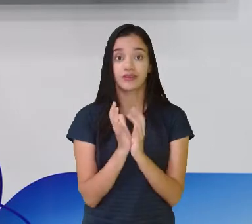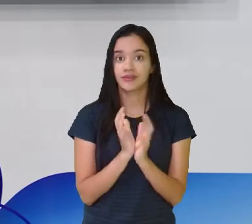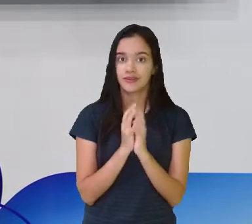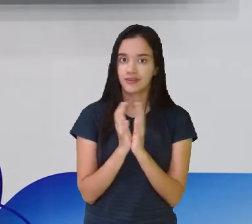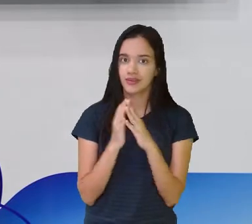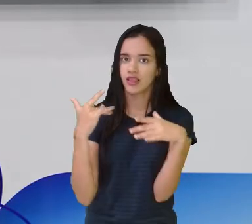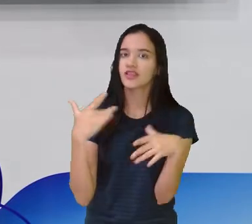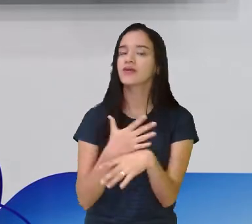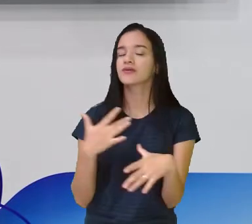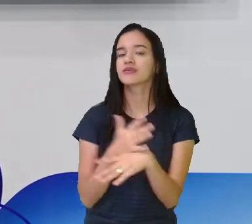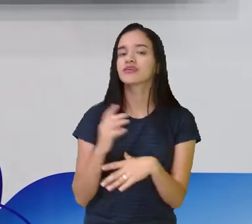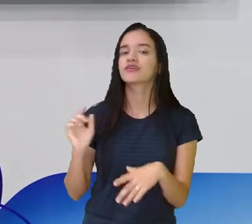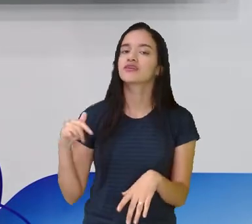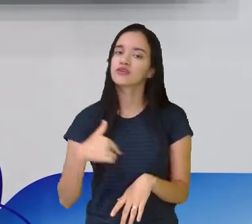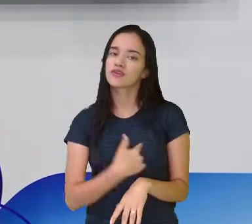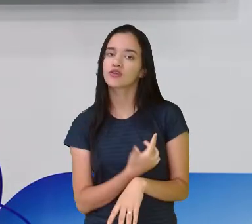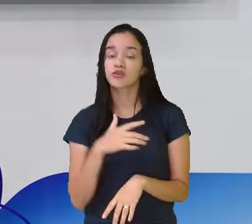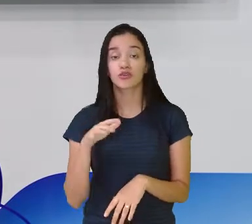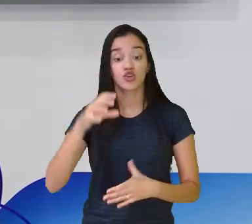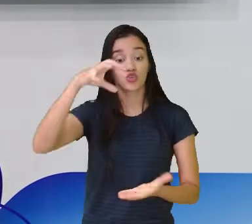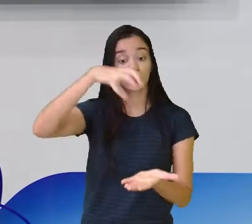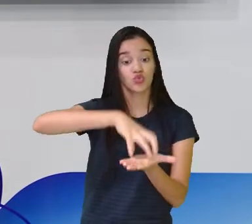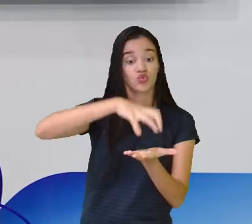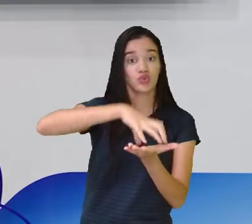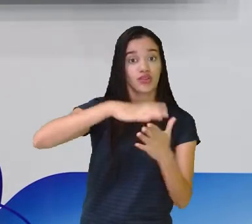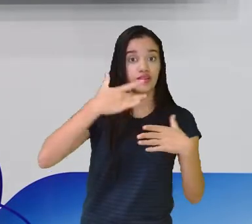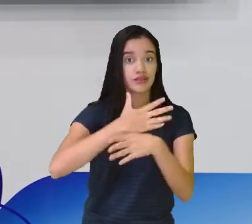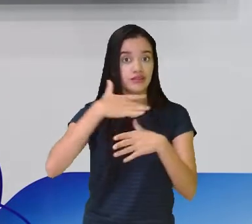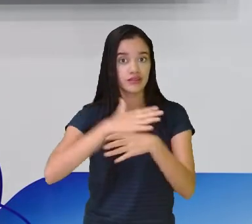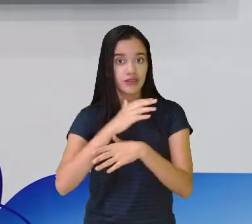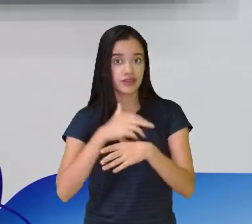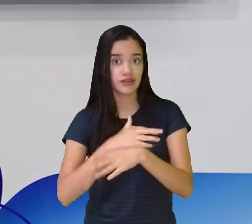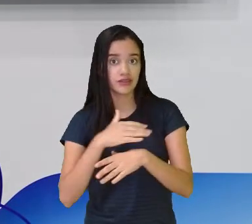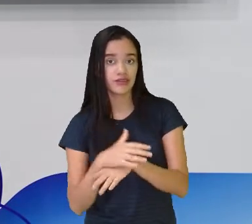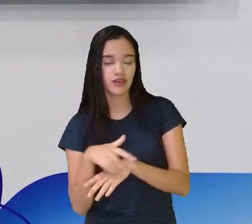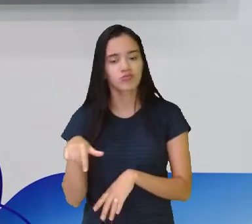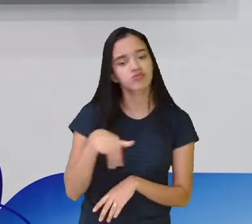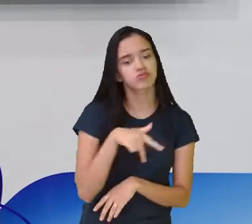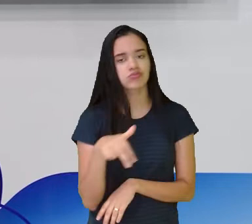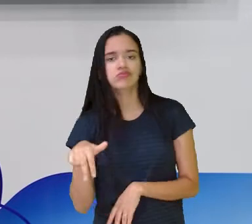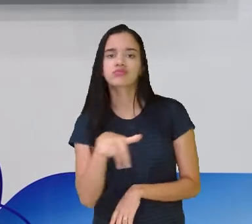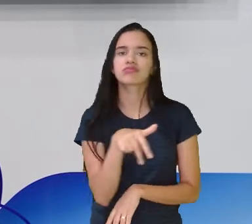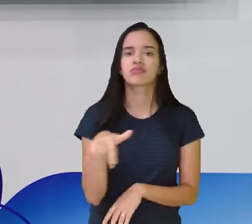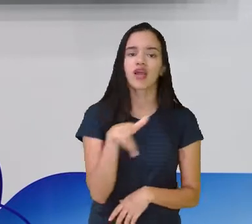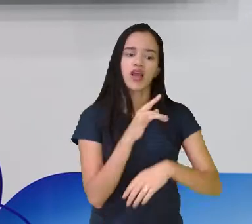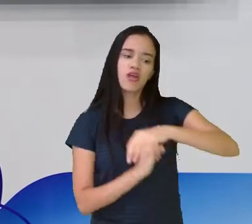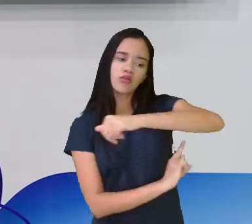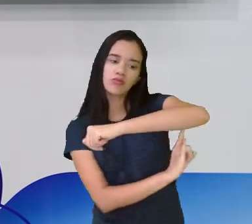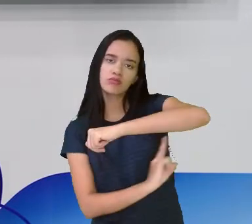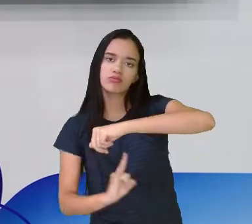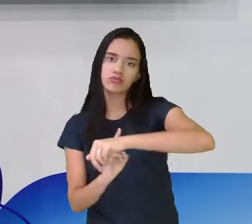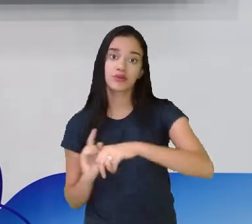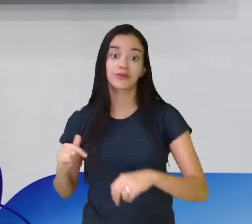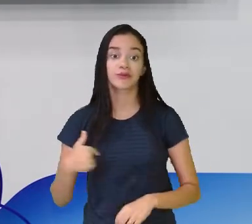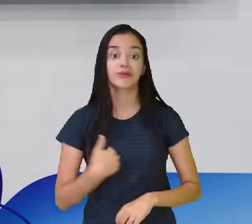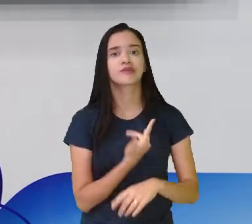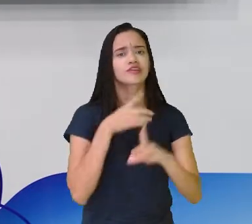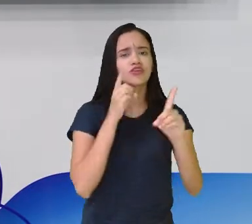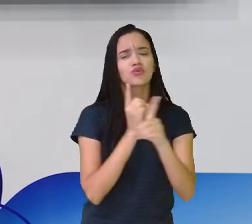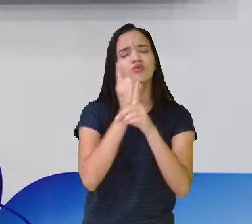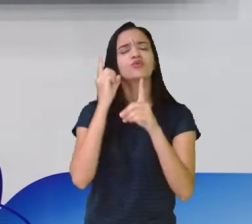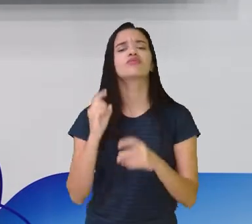nossa cidade, a gente consegue, no centro da cidade mesmo, caminhando ali, próximo das pontes, a gente consegue encontrar áreas